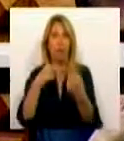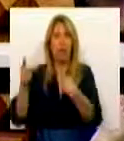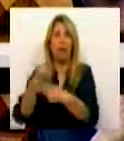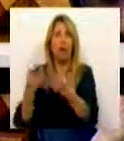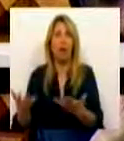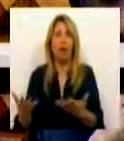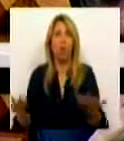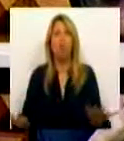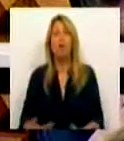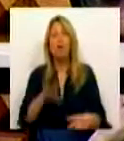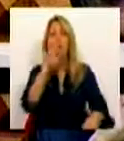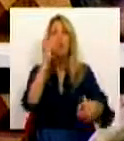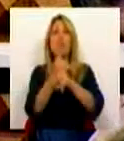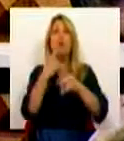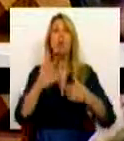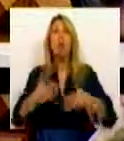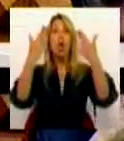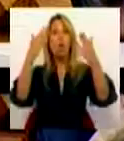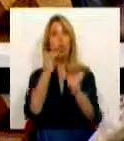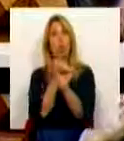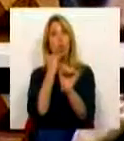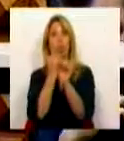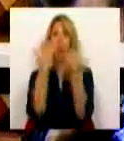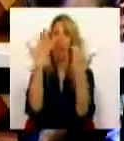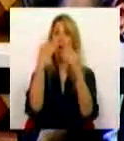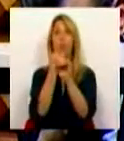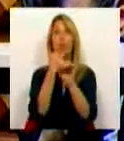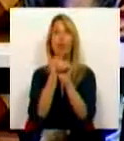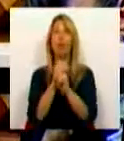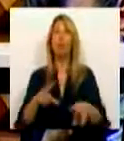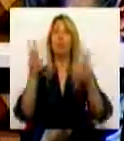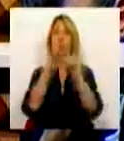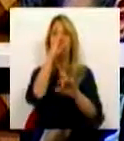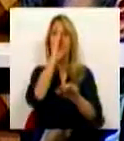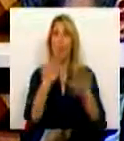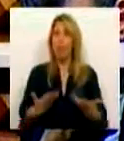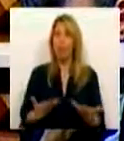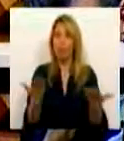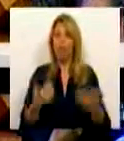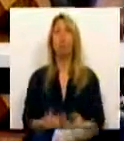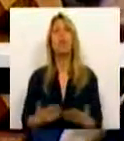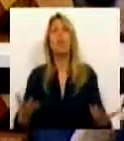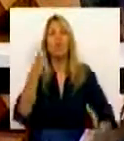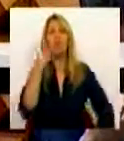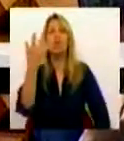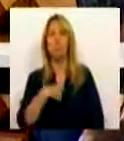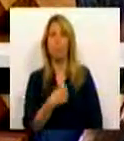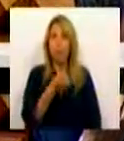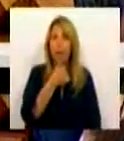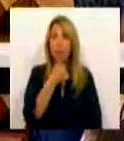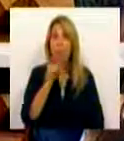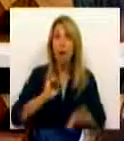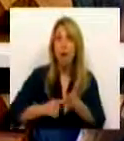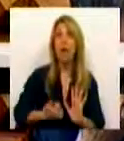ao mesmo tempo, louvam o trabalho do atual Governo. Pois, se não, vejamos. Arbitragem necessária. Isso,